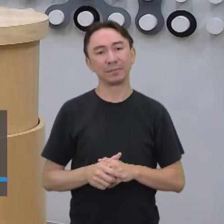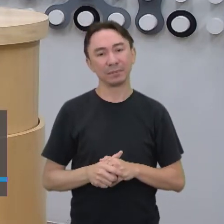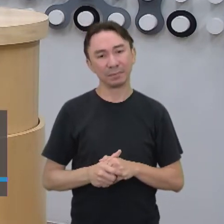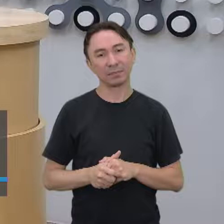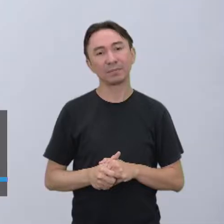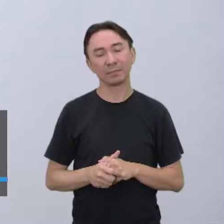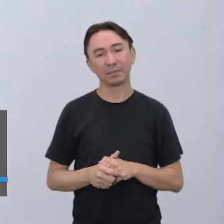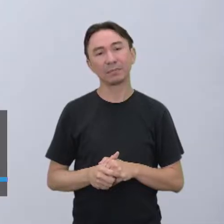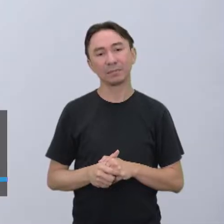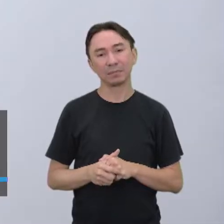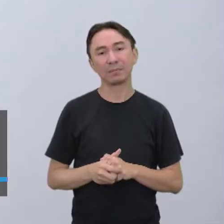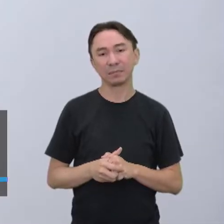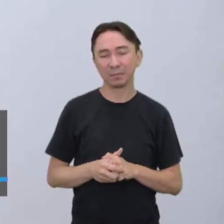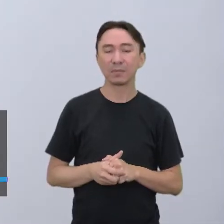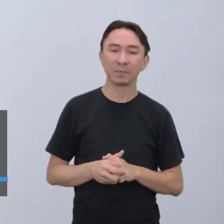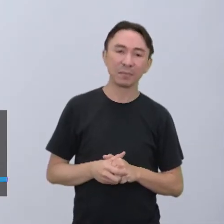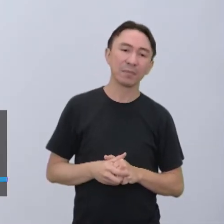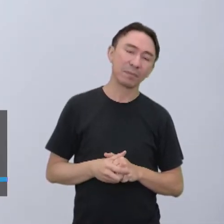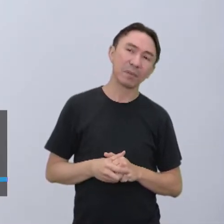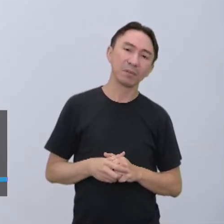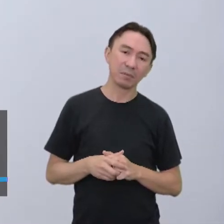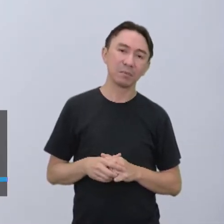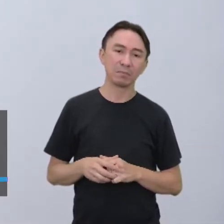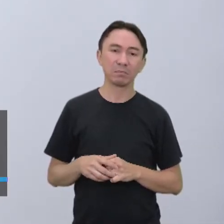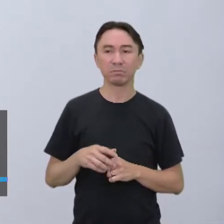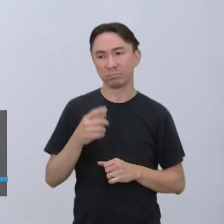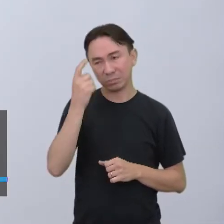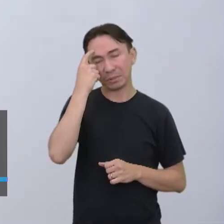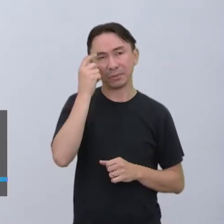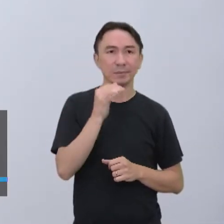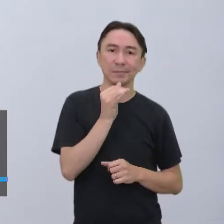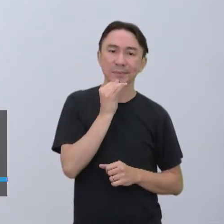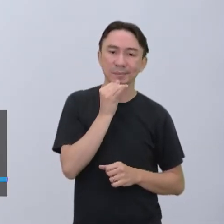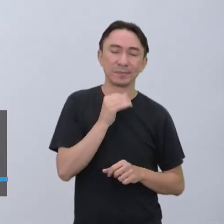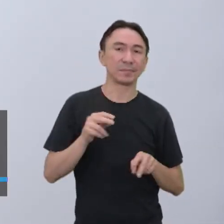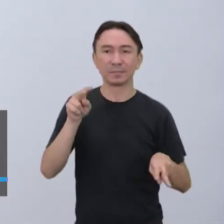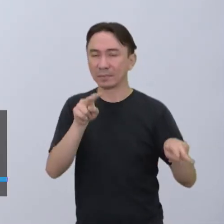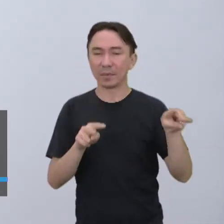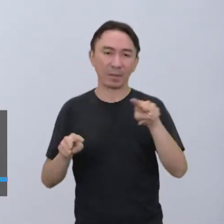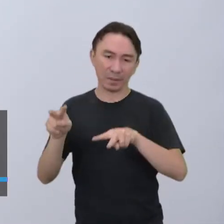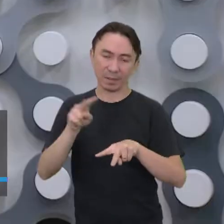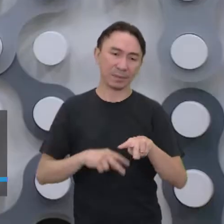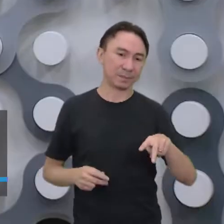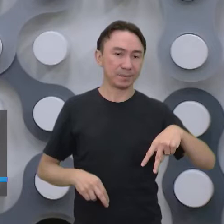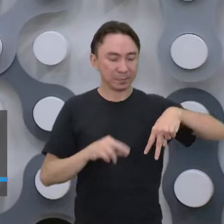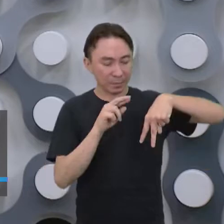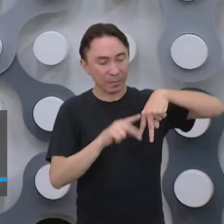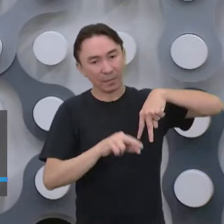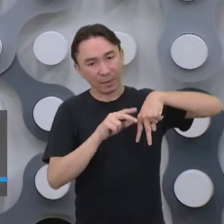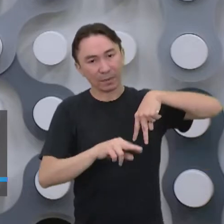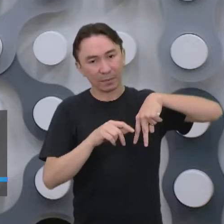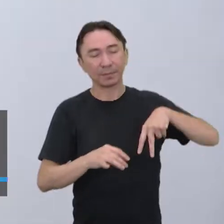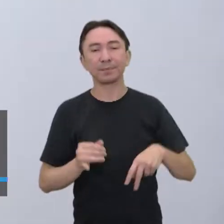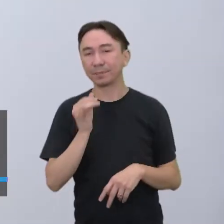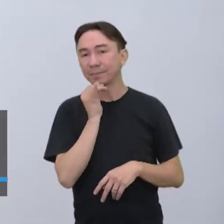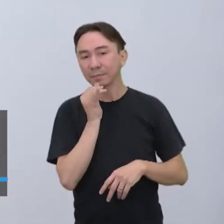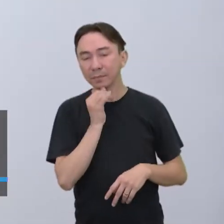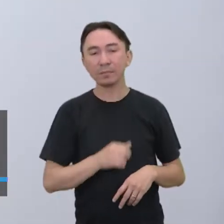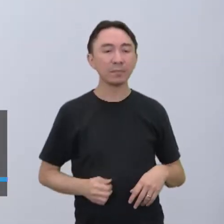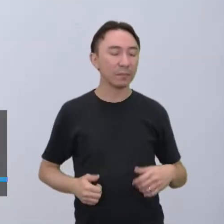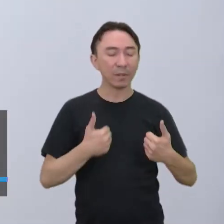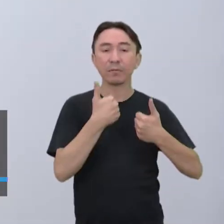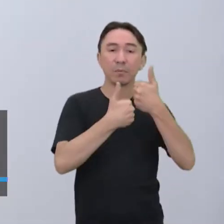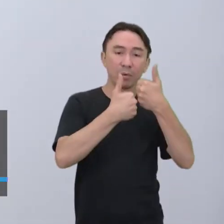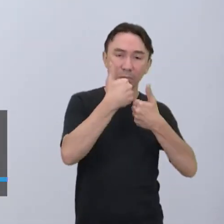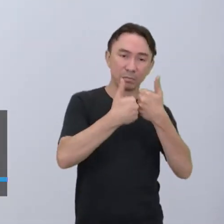entendo quando a gente fala de visibilidade na questão do gênero. Por exemplo, um grande exemplo seria o futebol. O futebol